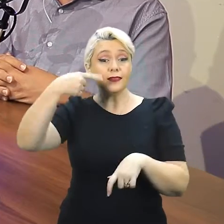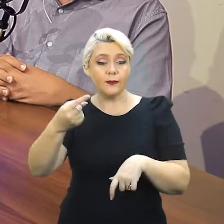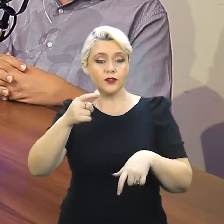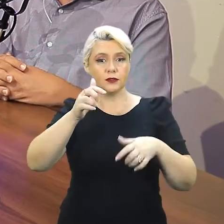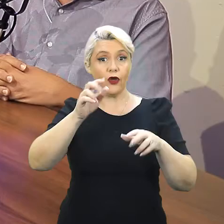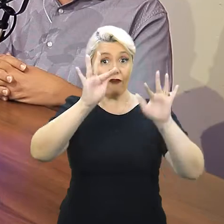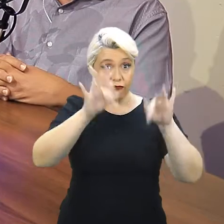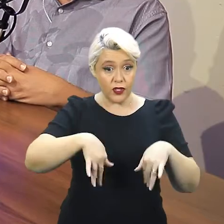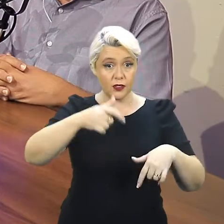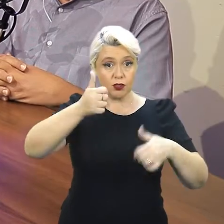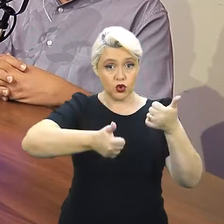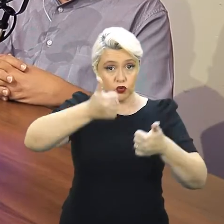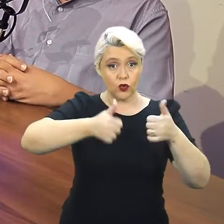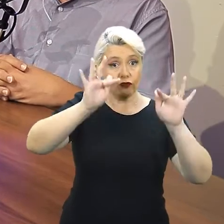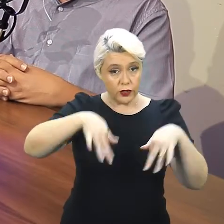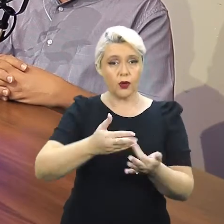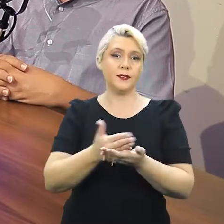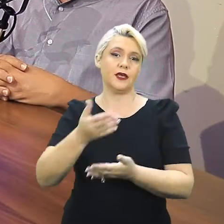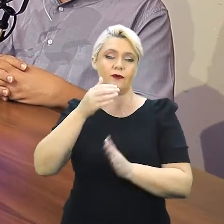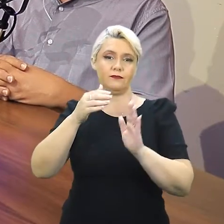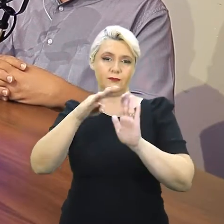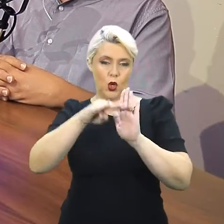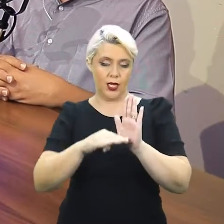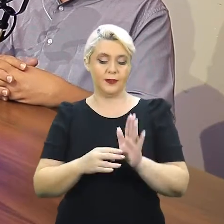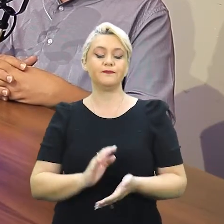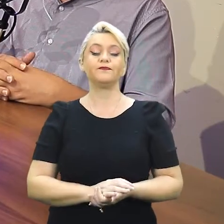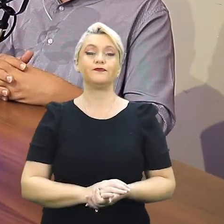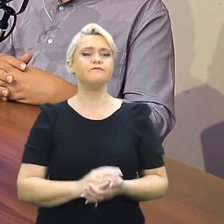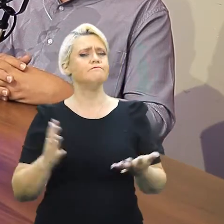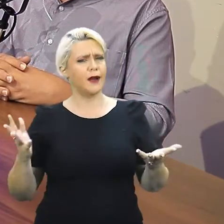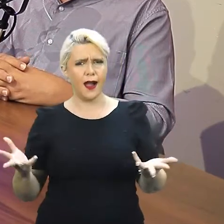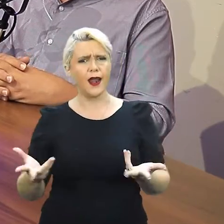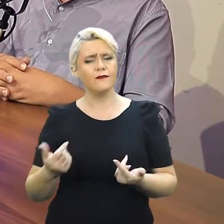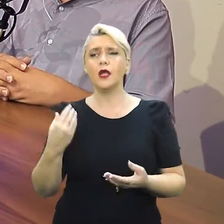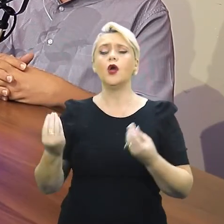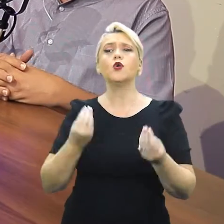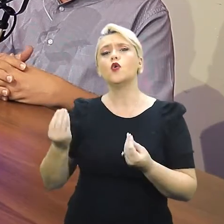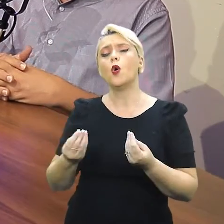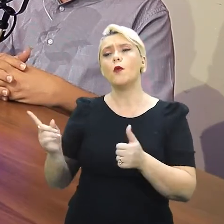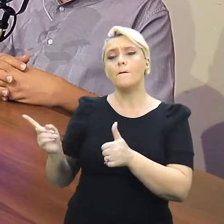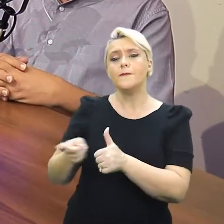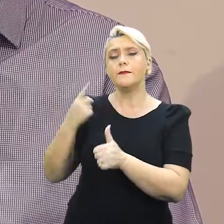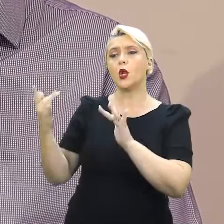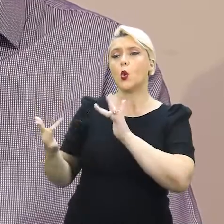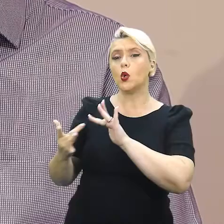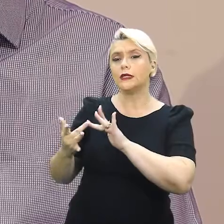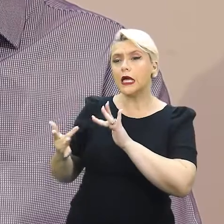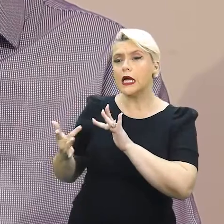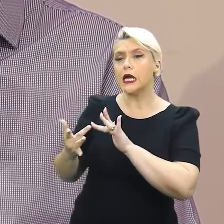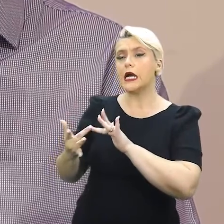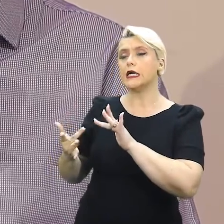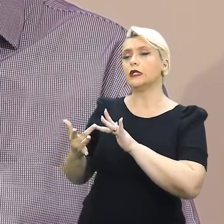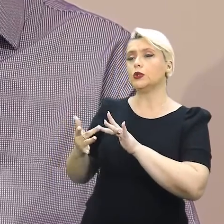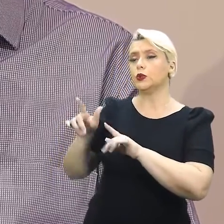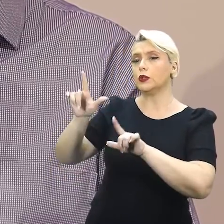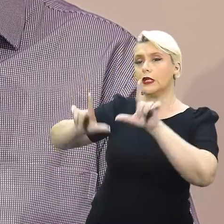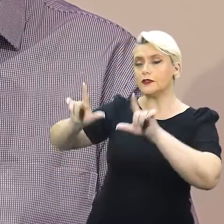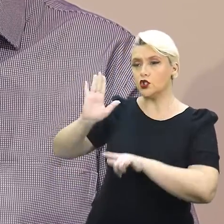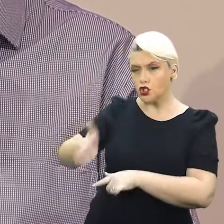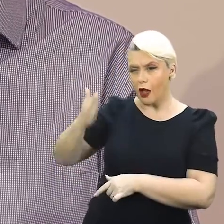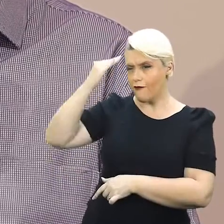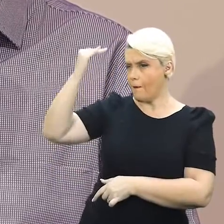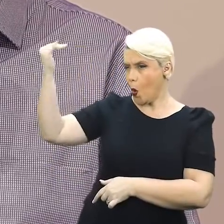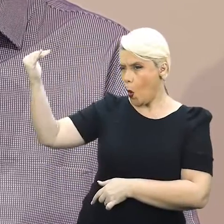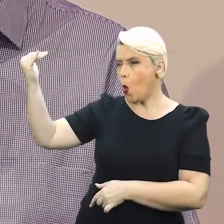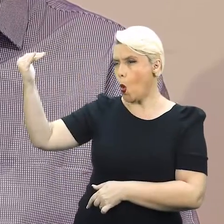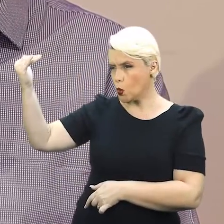do jogo de futebol. Maravilha. E aí, como é que se deu esse seu primeiro contato com a televisão? Você já fazia sucesso no